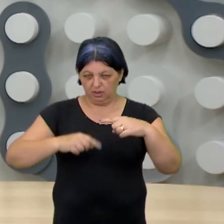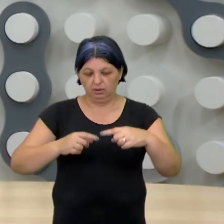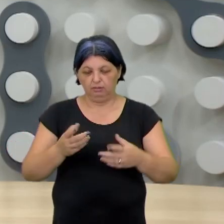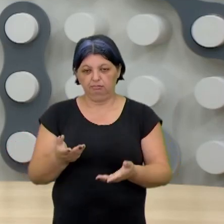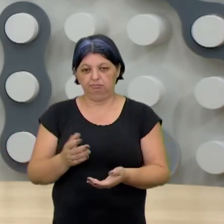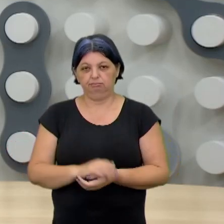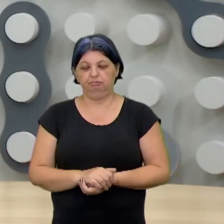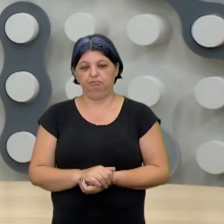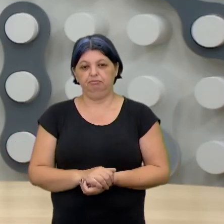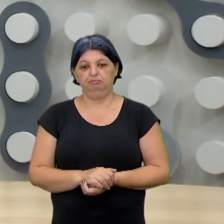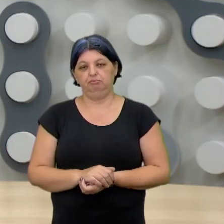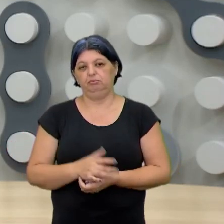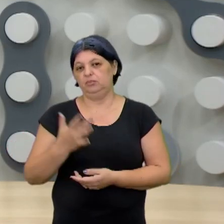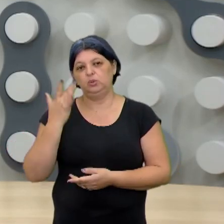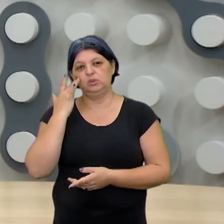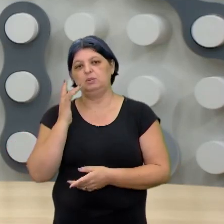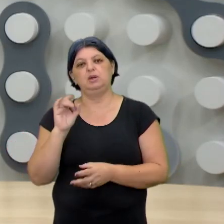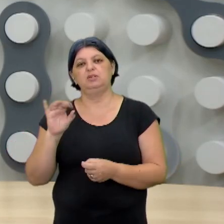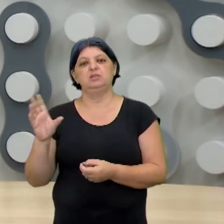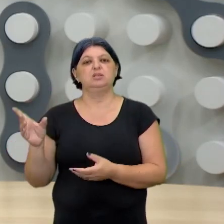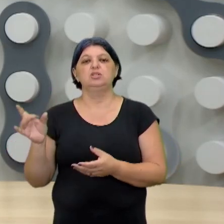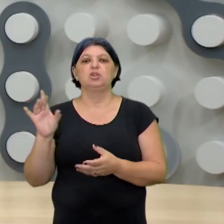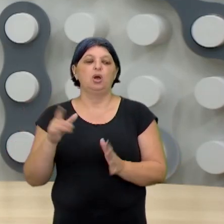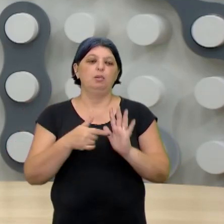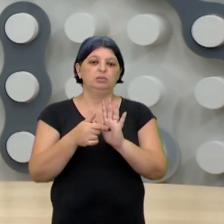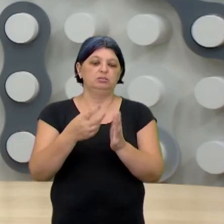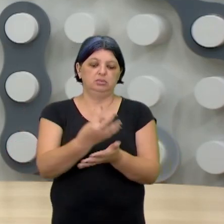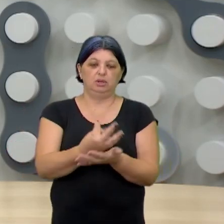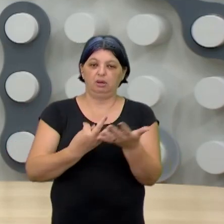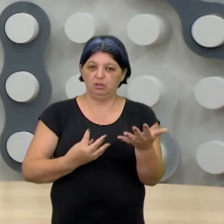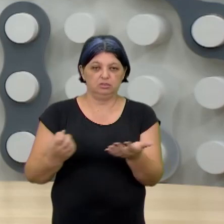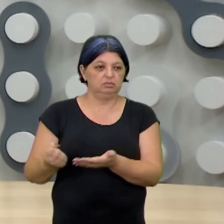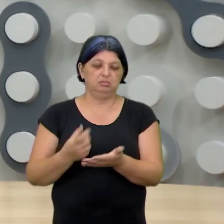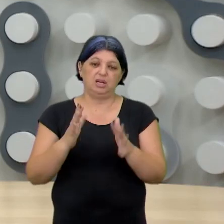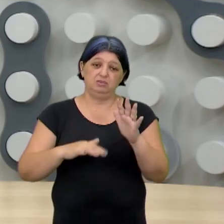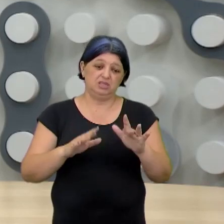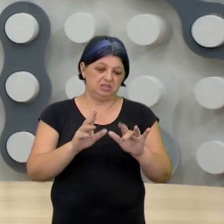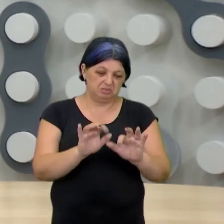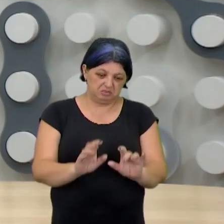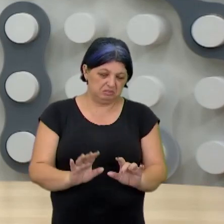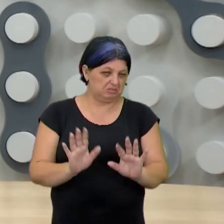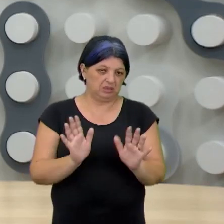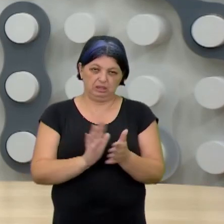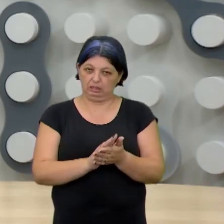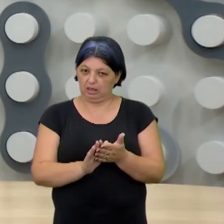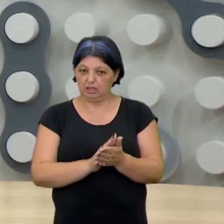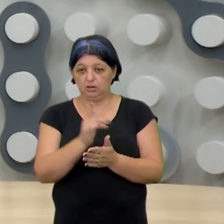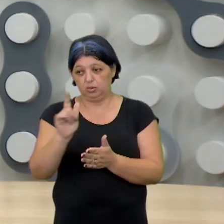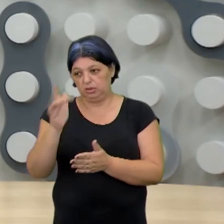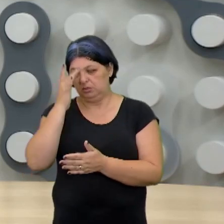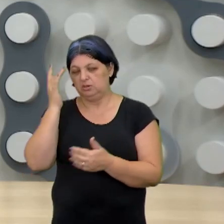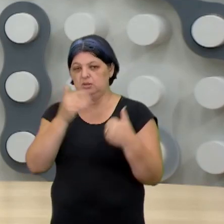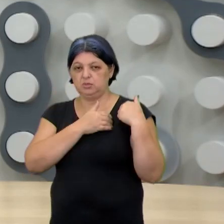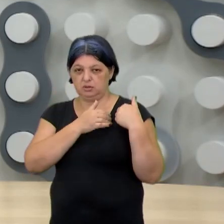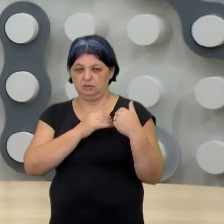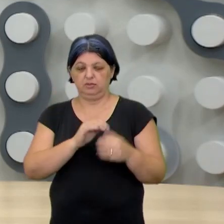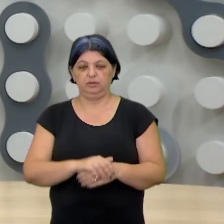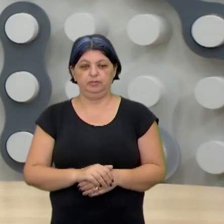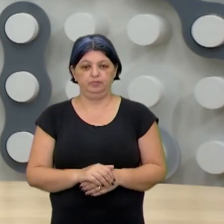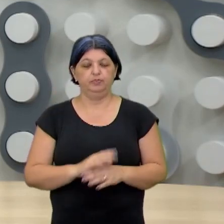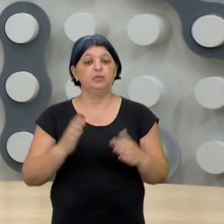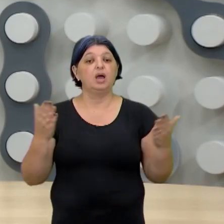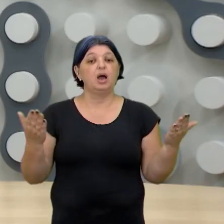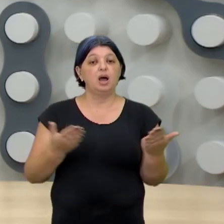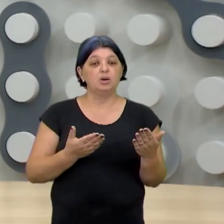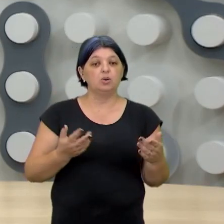ele só trazia o texto, às vezes ajudava a escrever, mas às vezes ele nem escrevia, tinha outra pessoa que escrevia. Então era tudo isso. E a redação atual